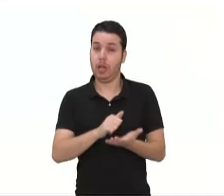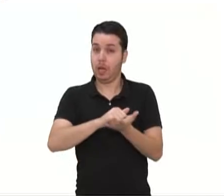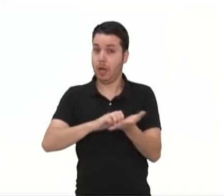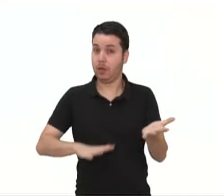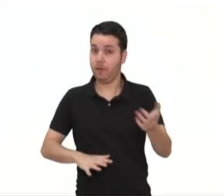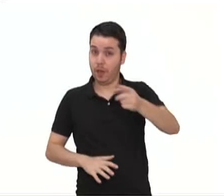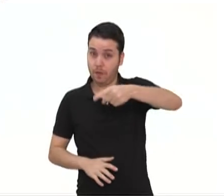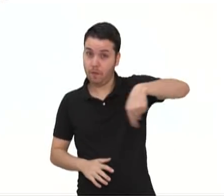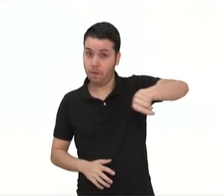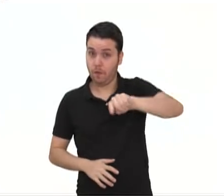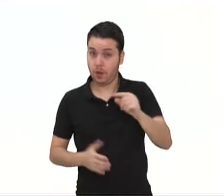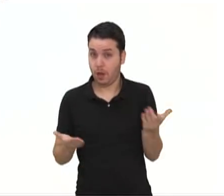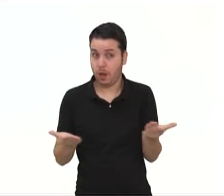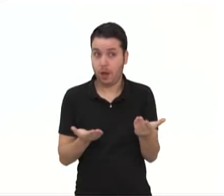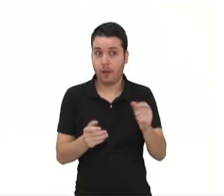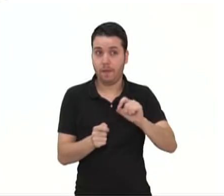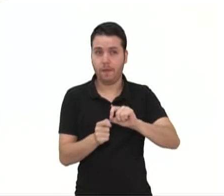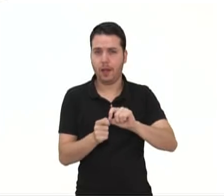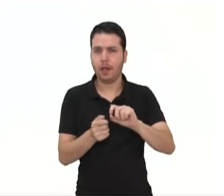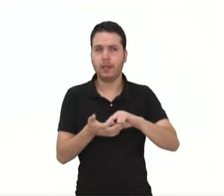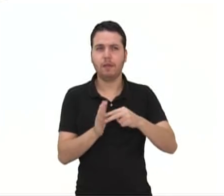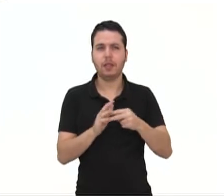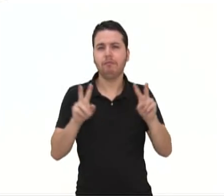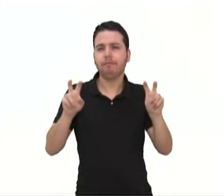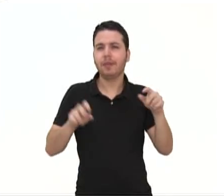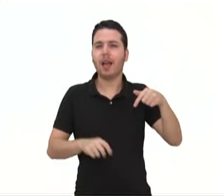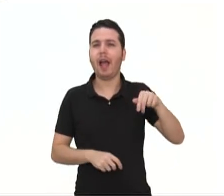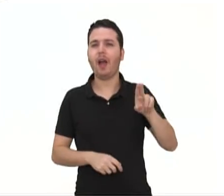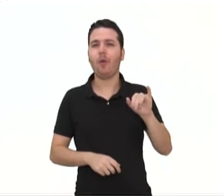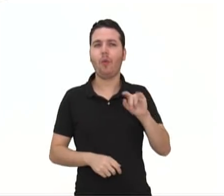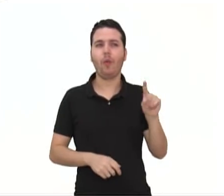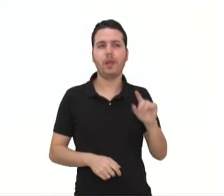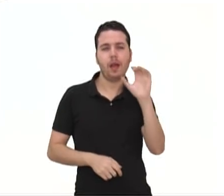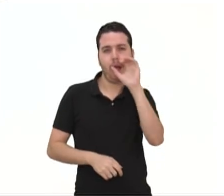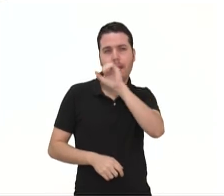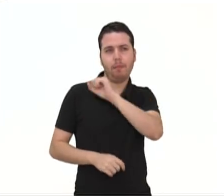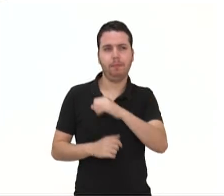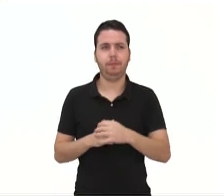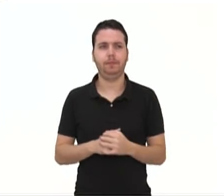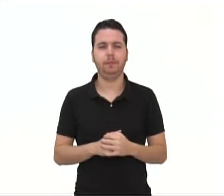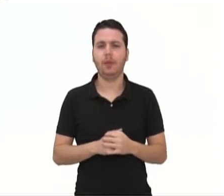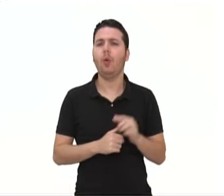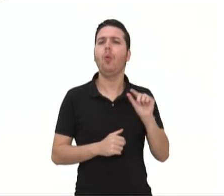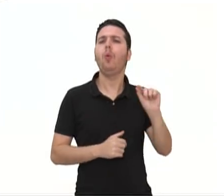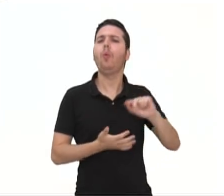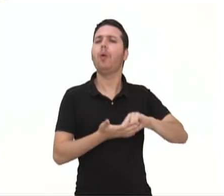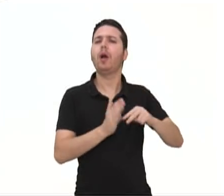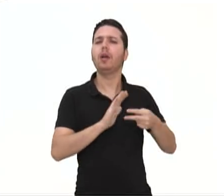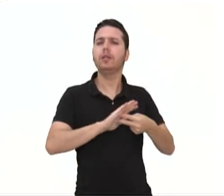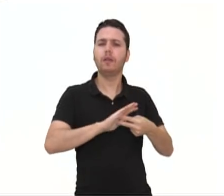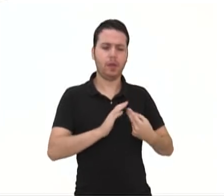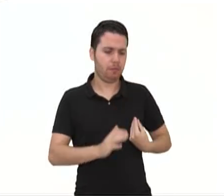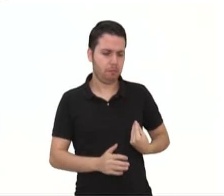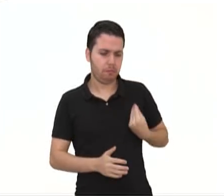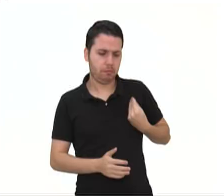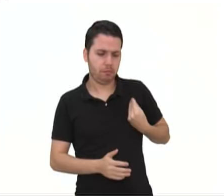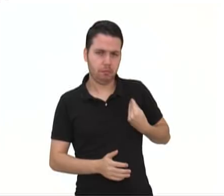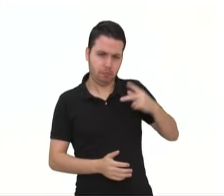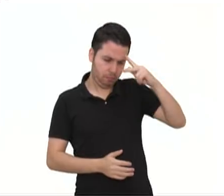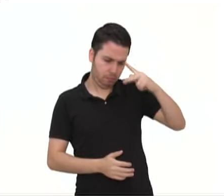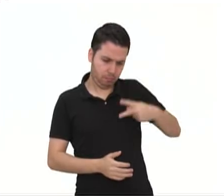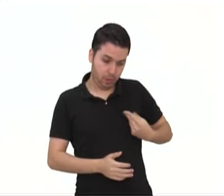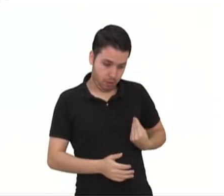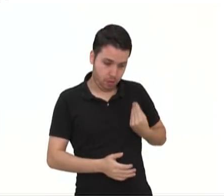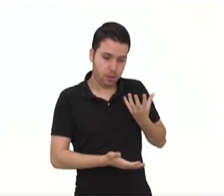Exercício para nós, é um quiz, né? Rapidinho. O que significa autobiografia?